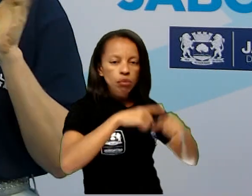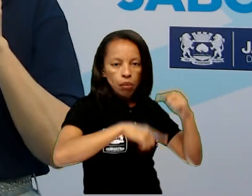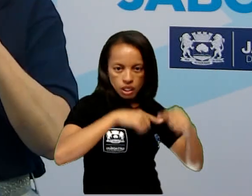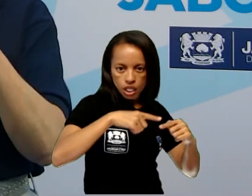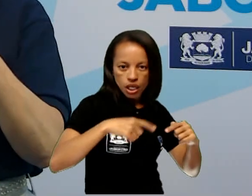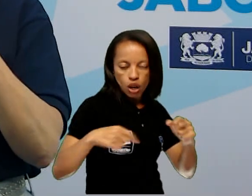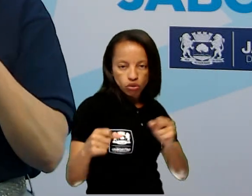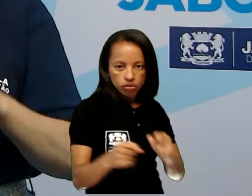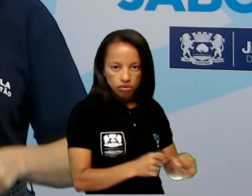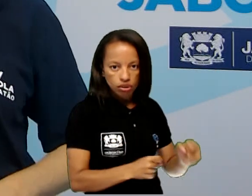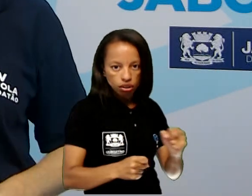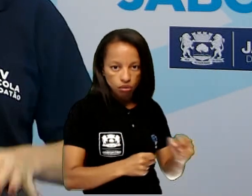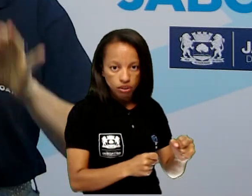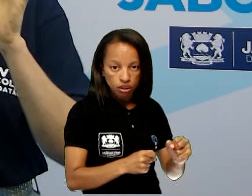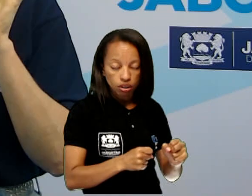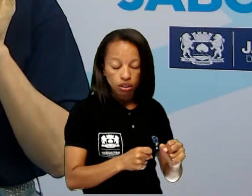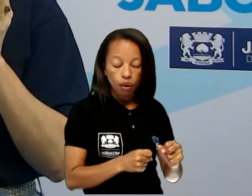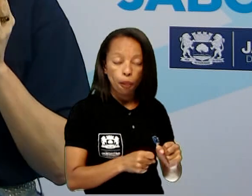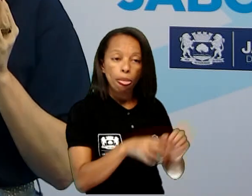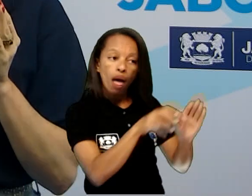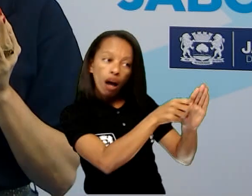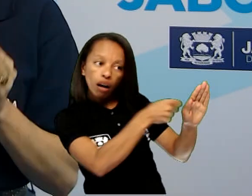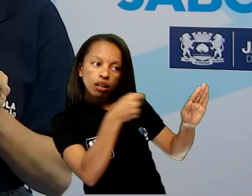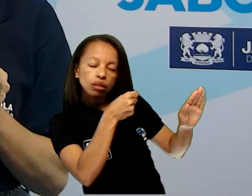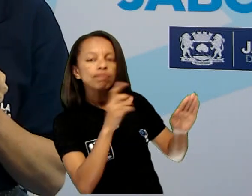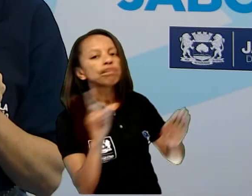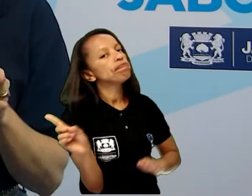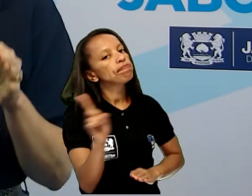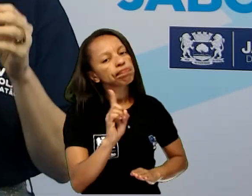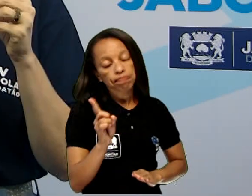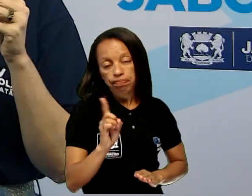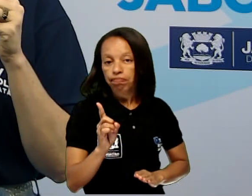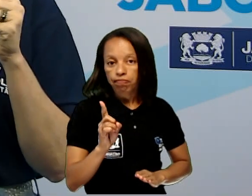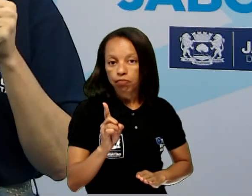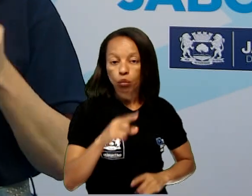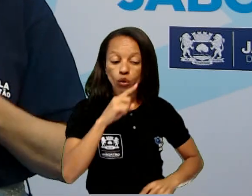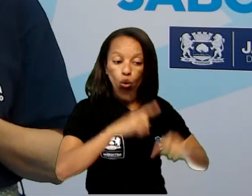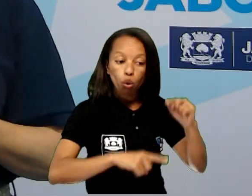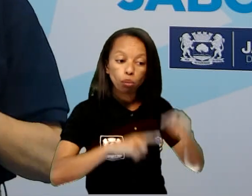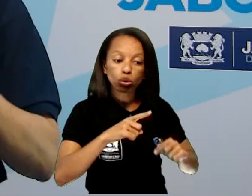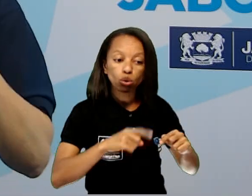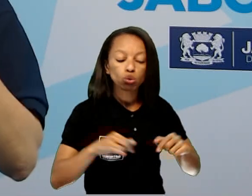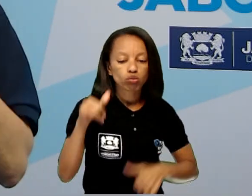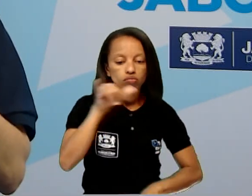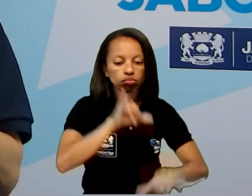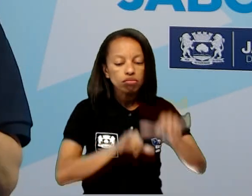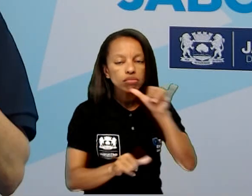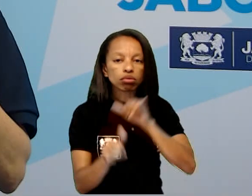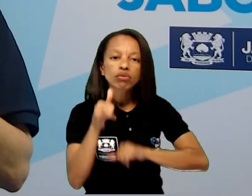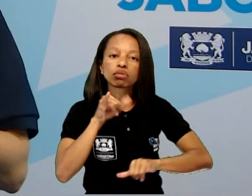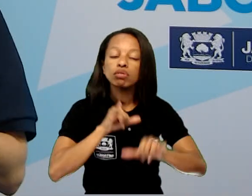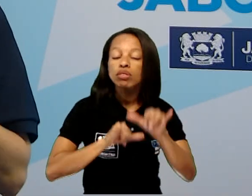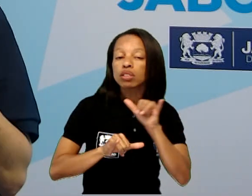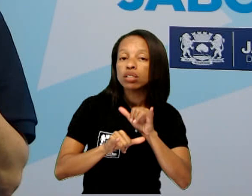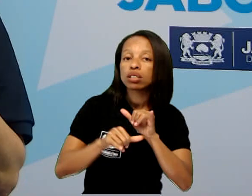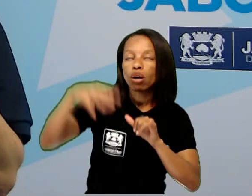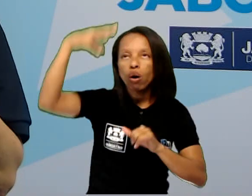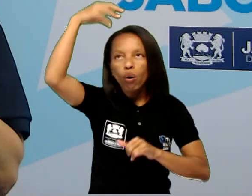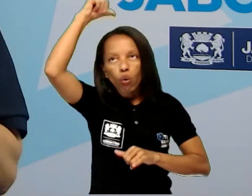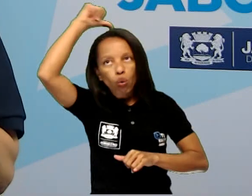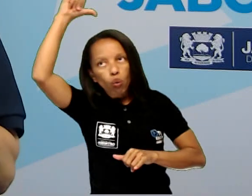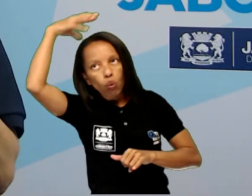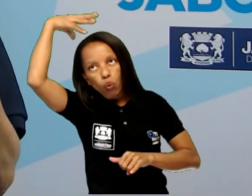isso é uma segurança para você. Não pegar em produtos químicos. Os produtos químicos, shampoo e sabonetes, eles